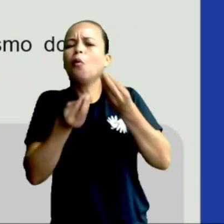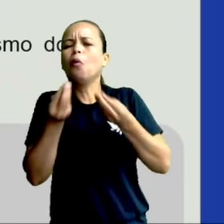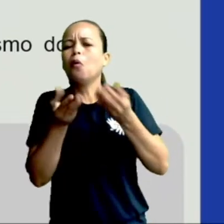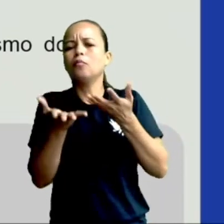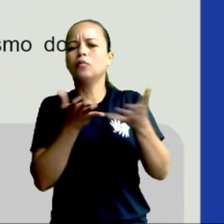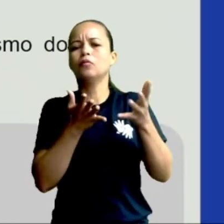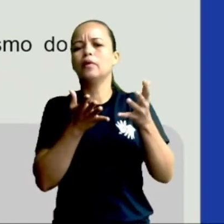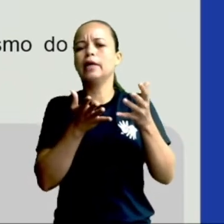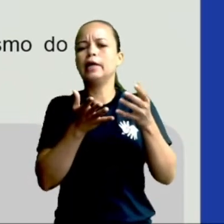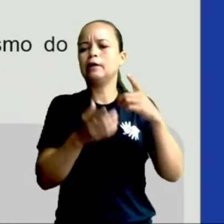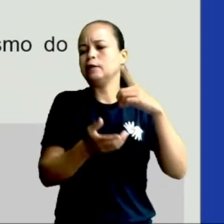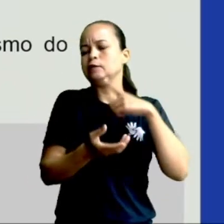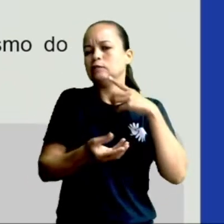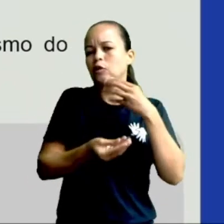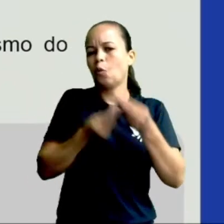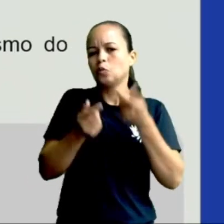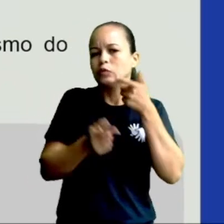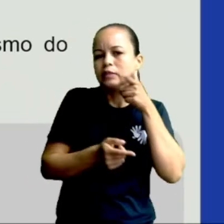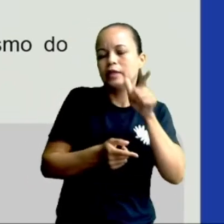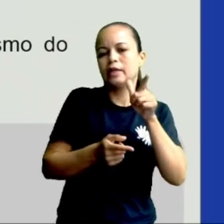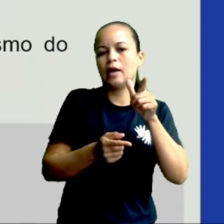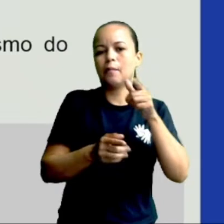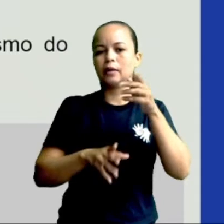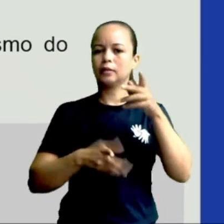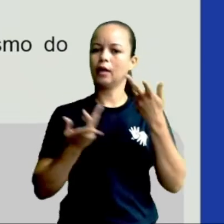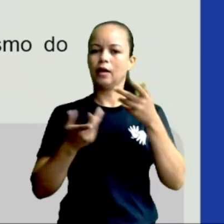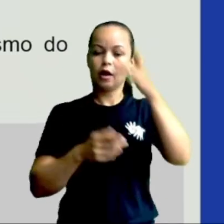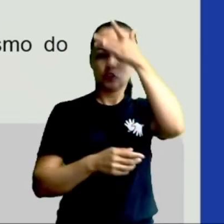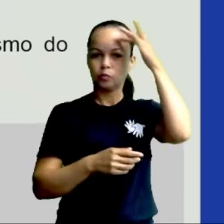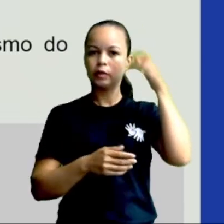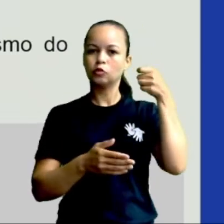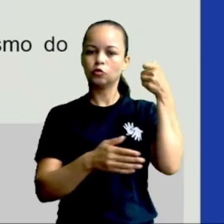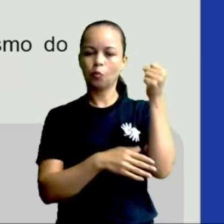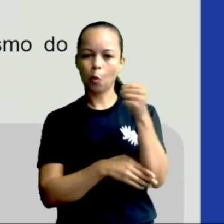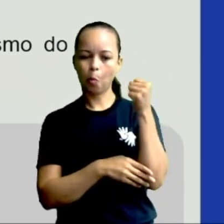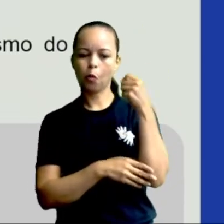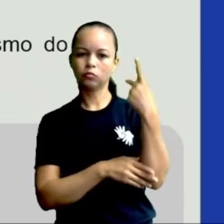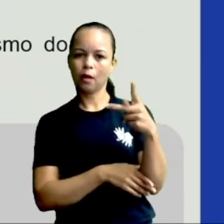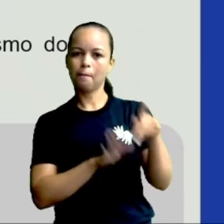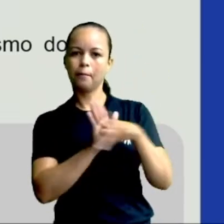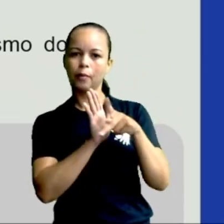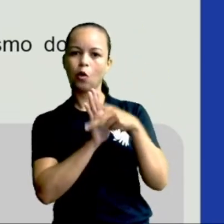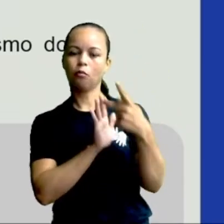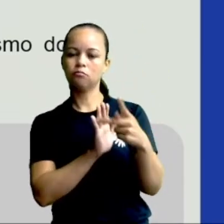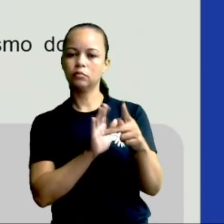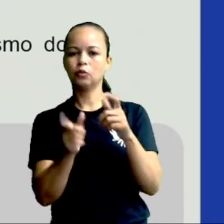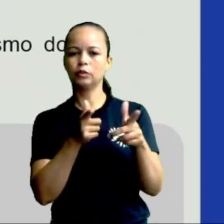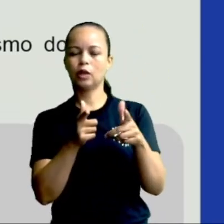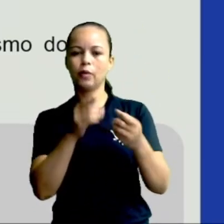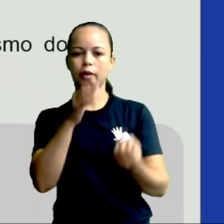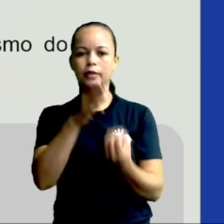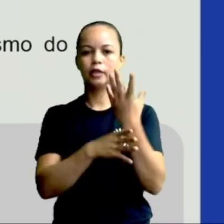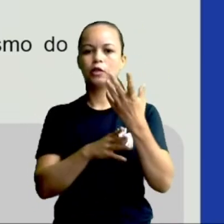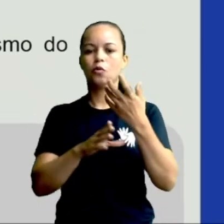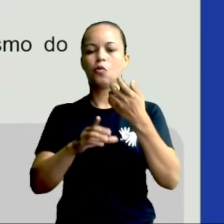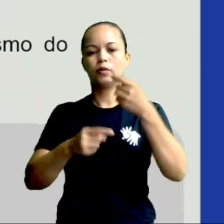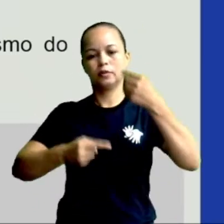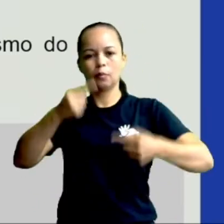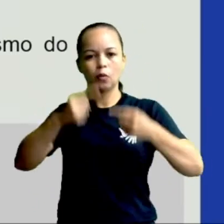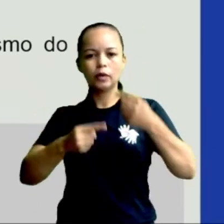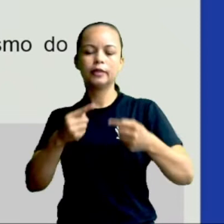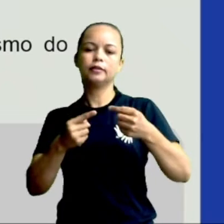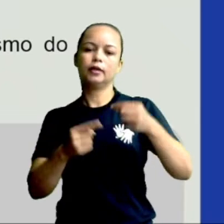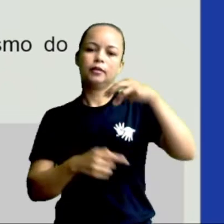ele mantinha as pessoas sobre o seu poder, né? Então, ele criou também essa política de massas, né,